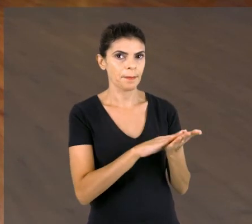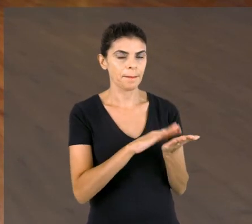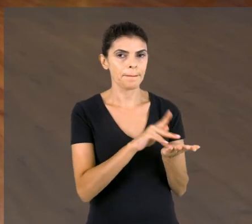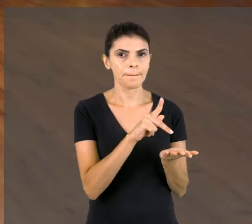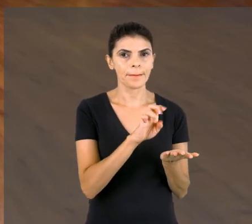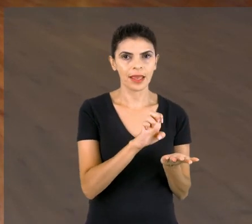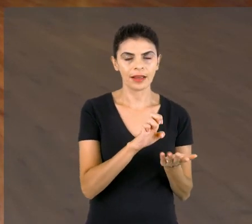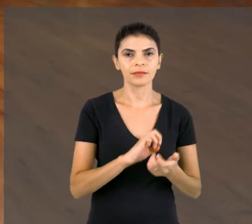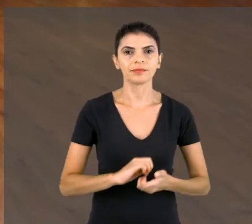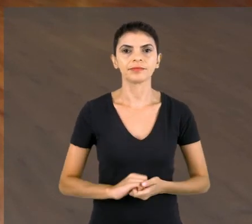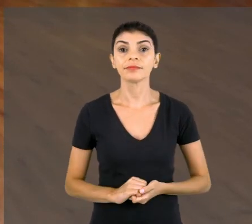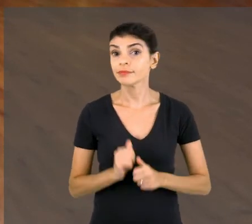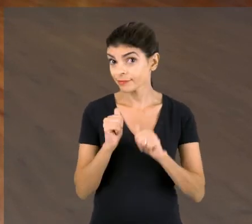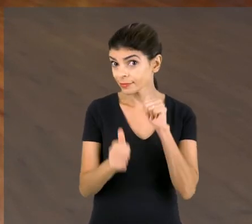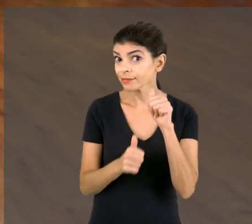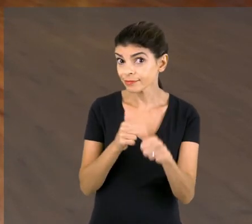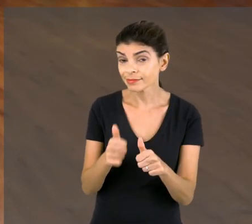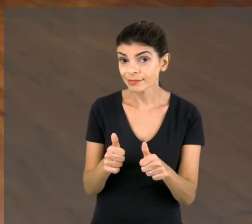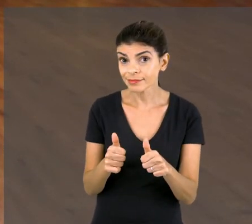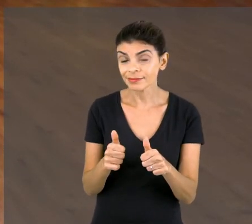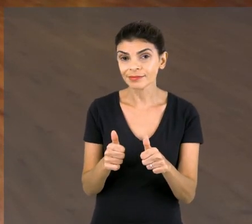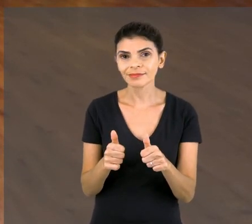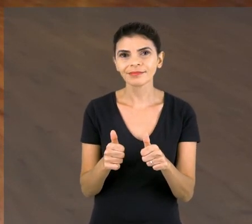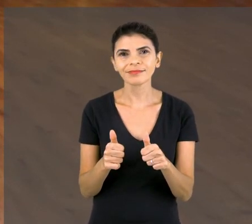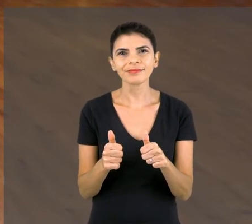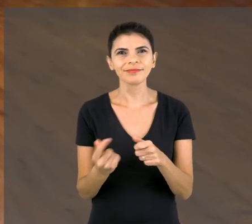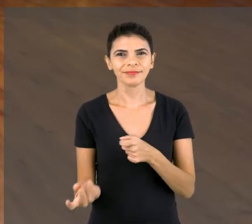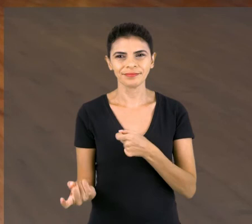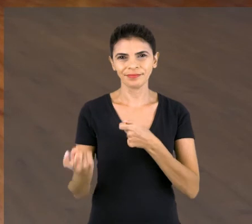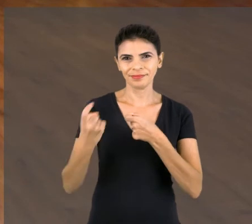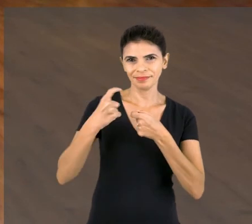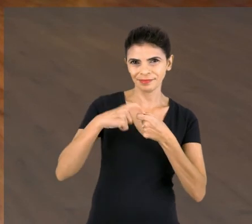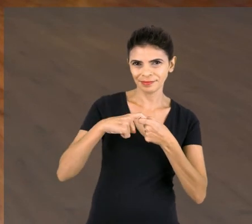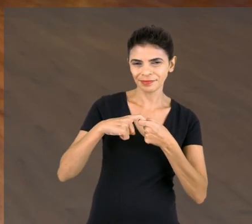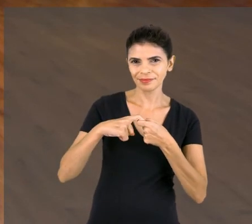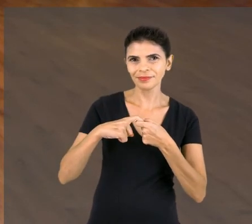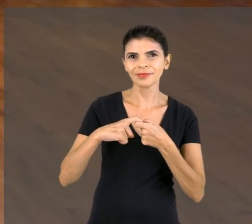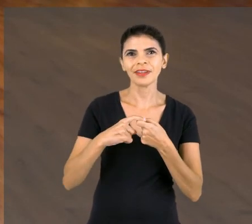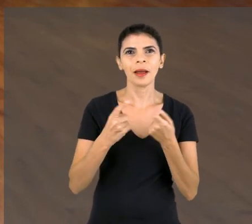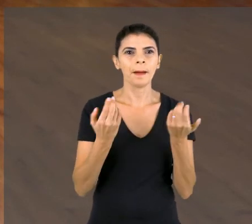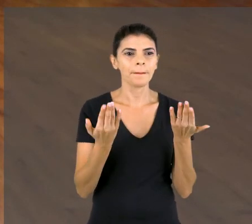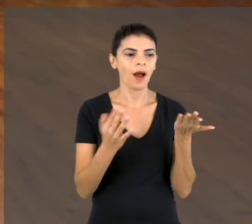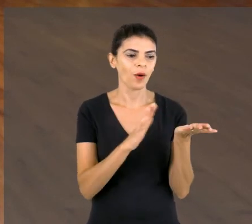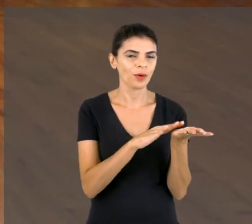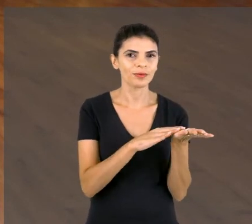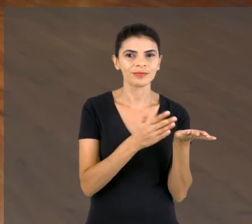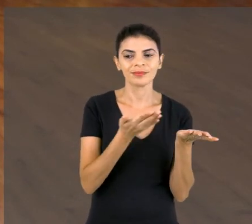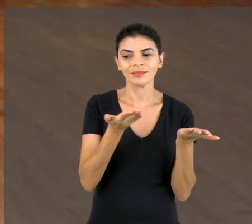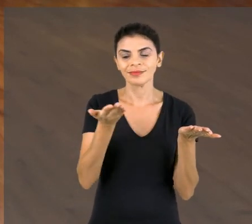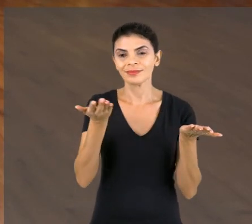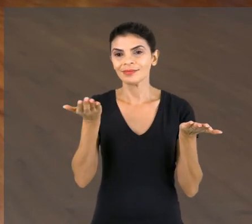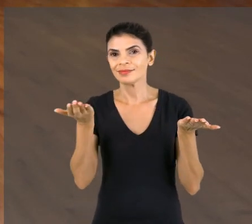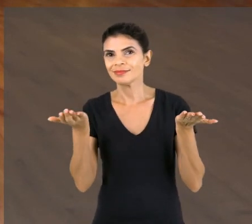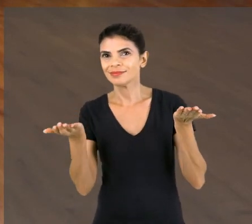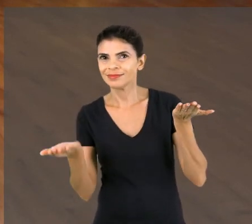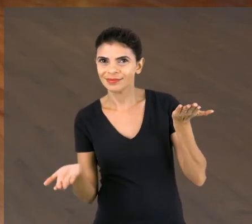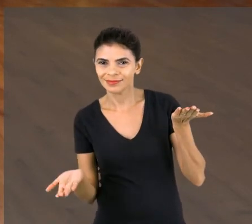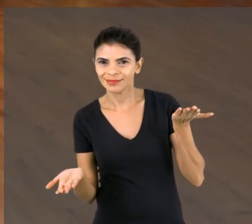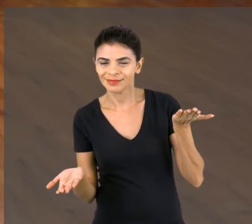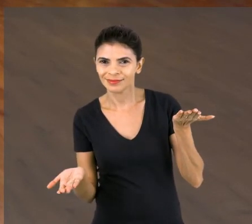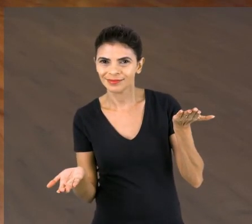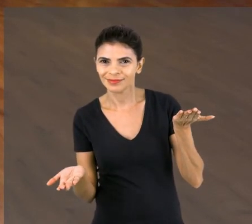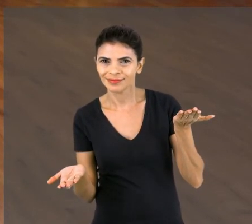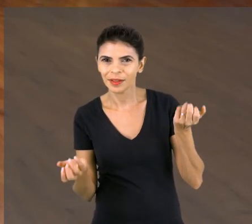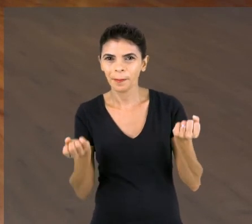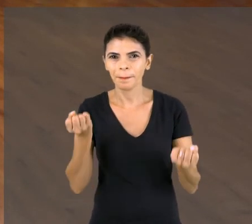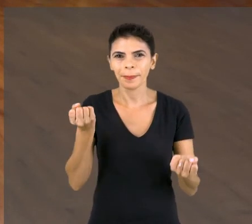pé. Beleza? Ela volta, o portô abre as mãos indicando a descida e a volante